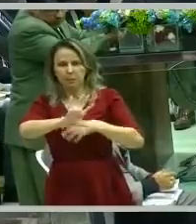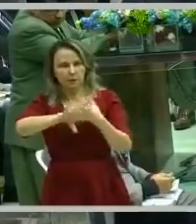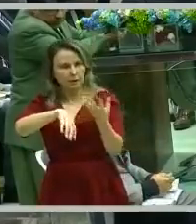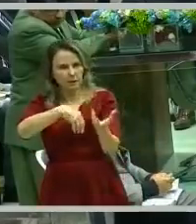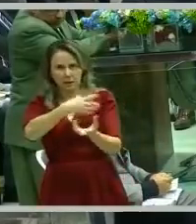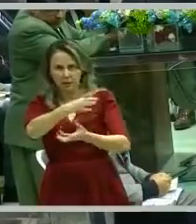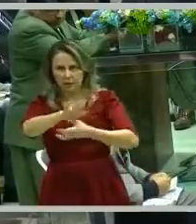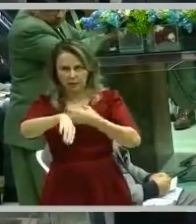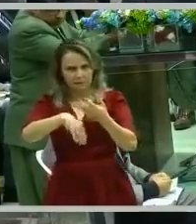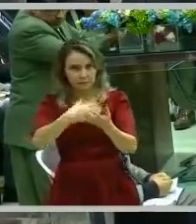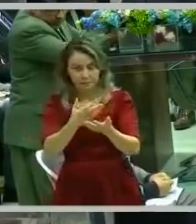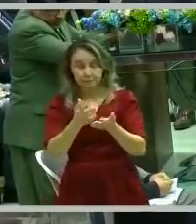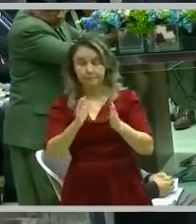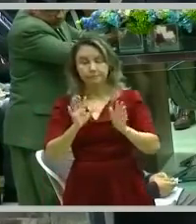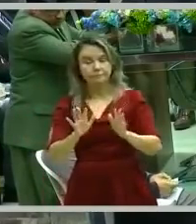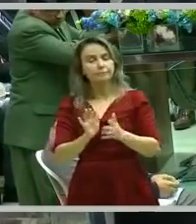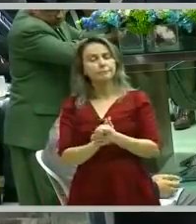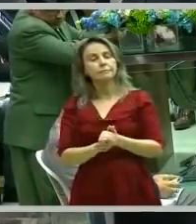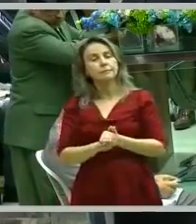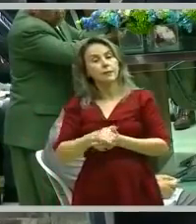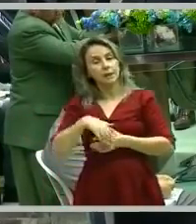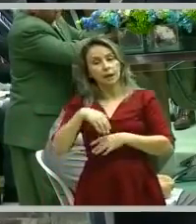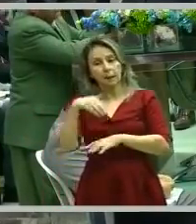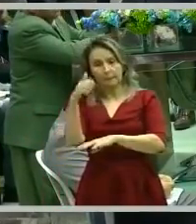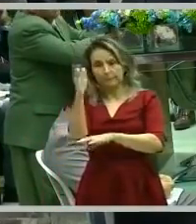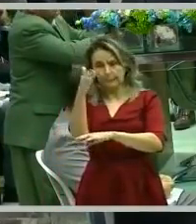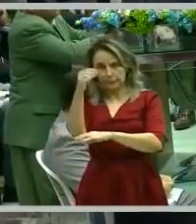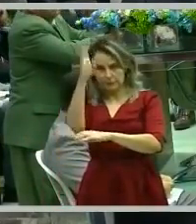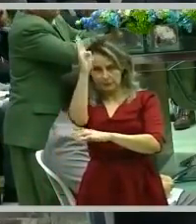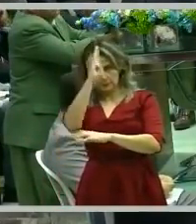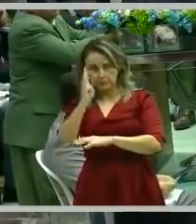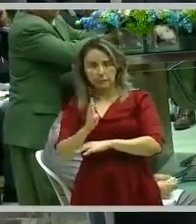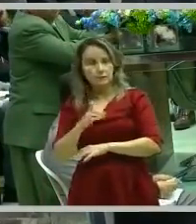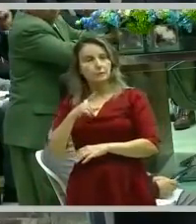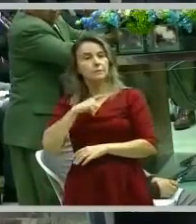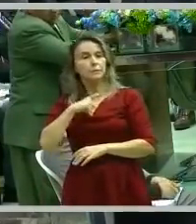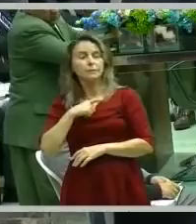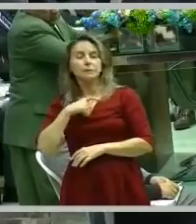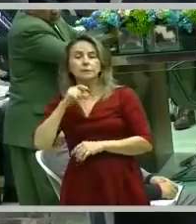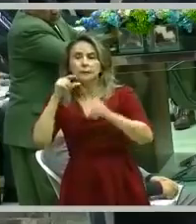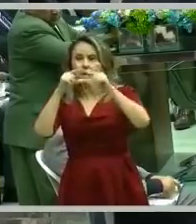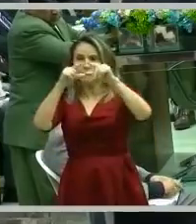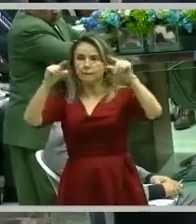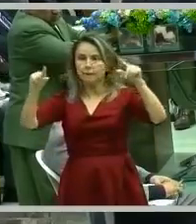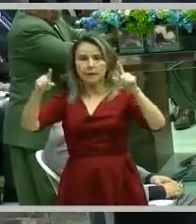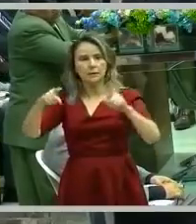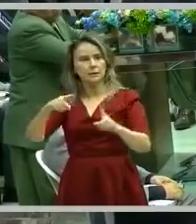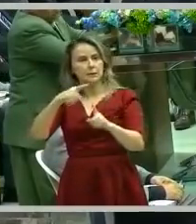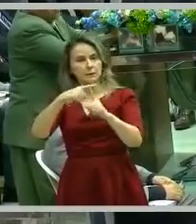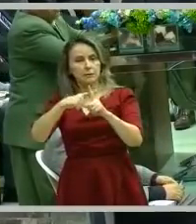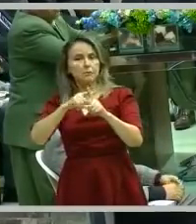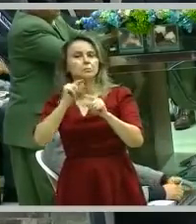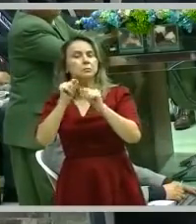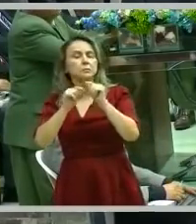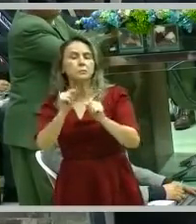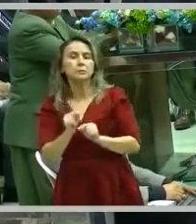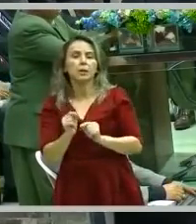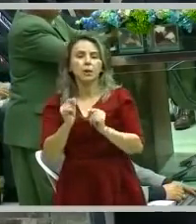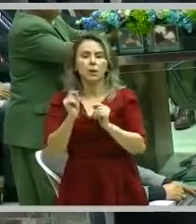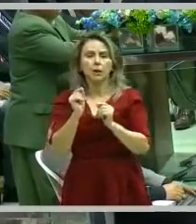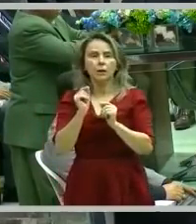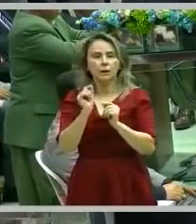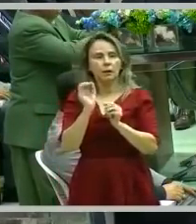bagunça. Disse que na bandeira do Brasil, é uma frase positivista, que diz assim, ordem e o quê, meus amados